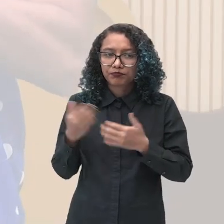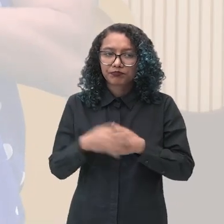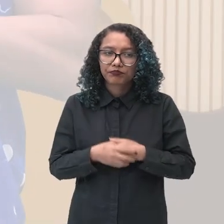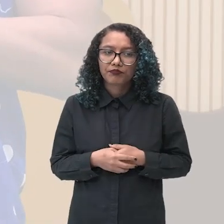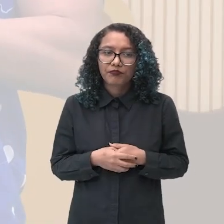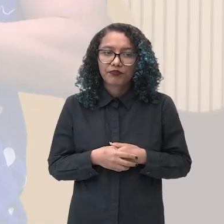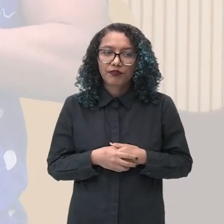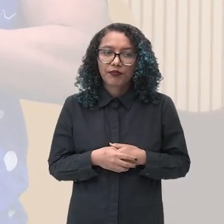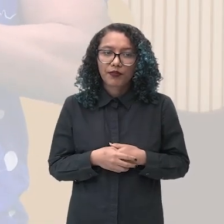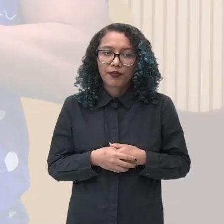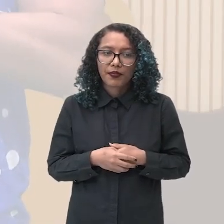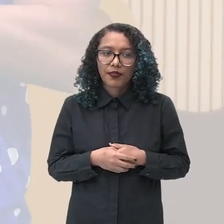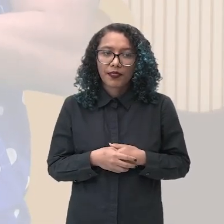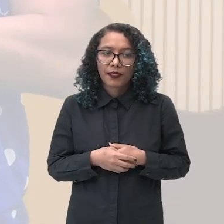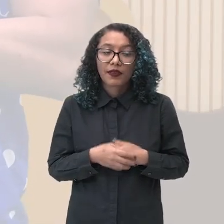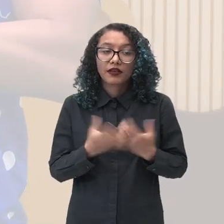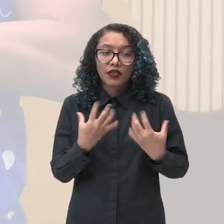movimentos